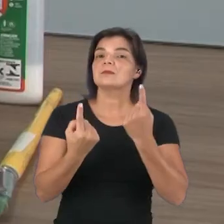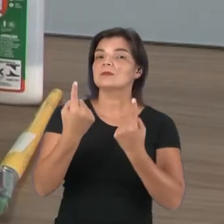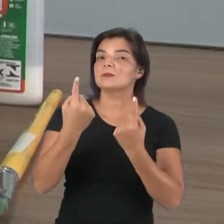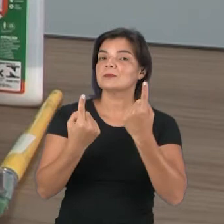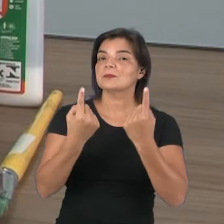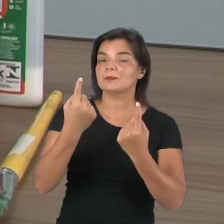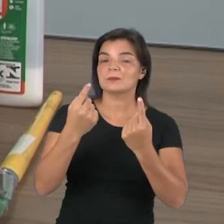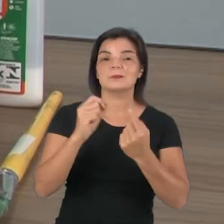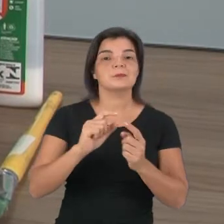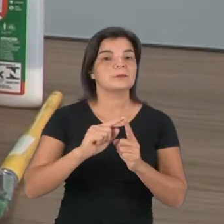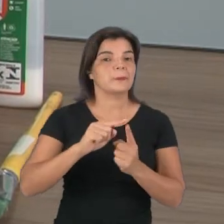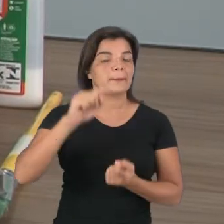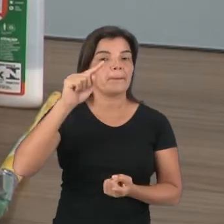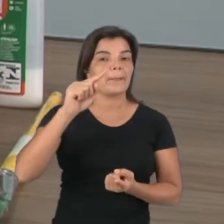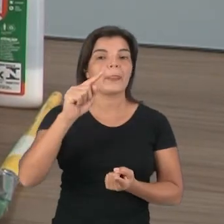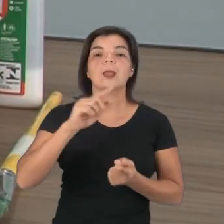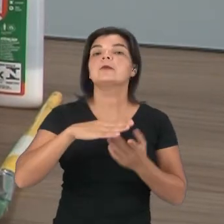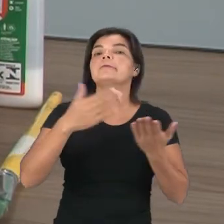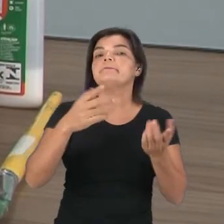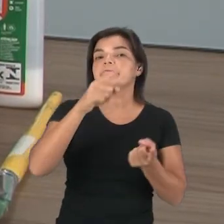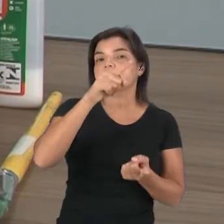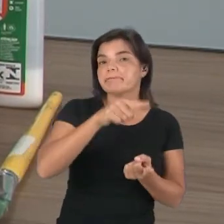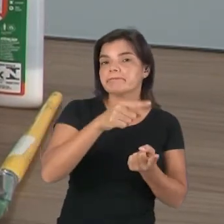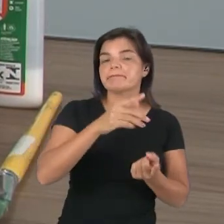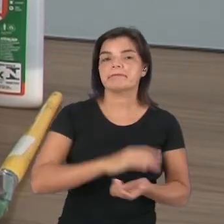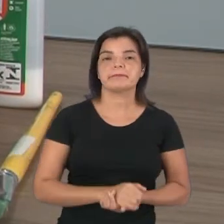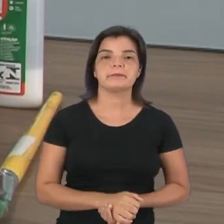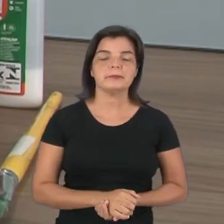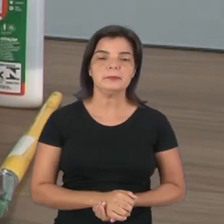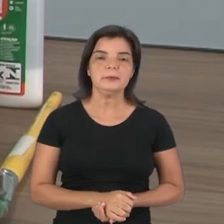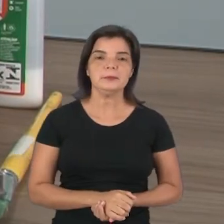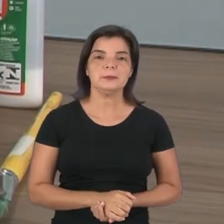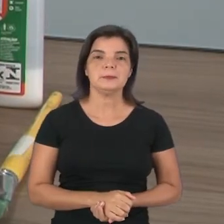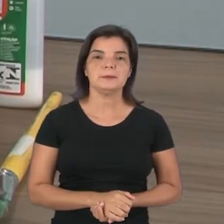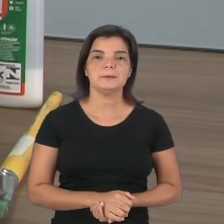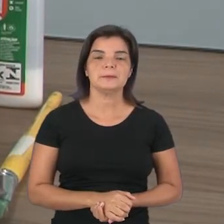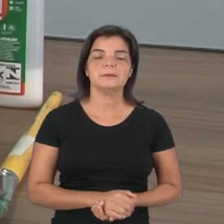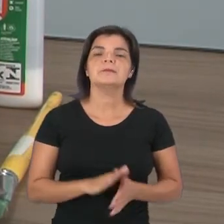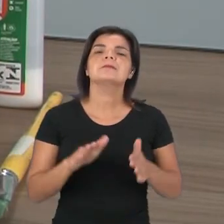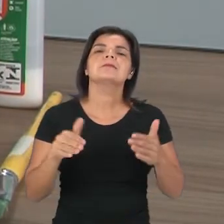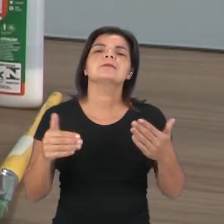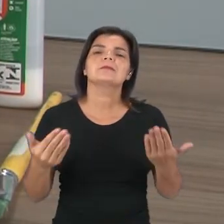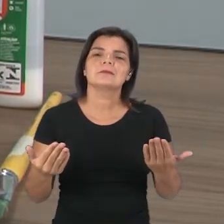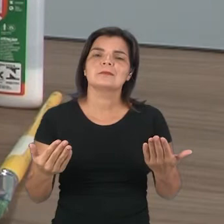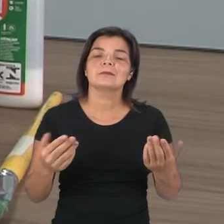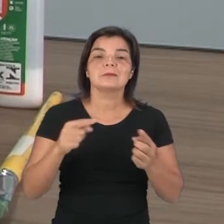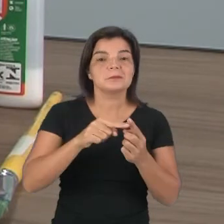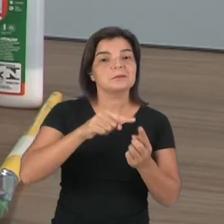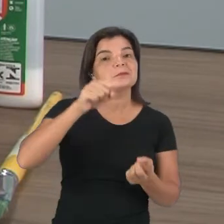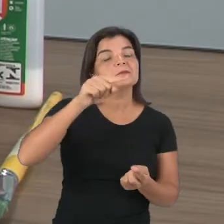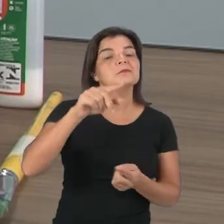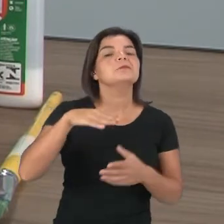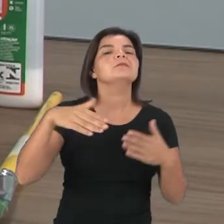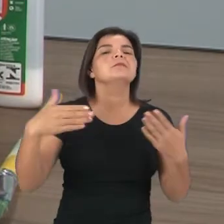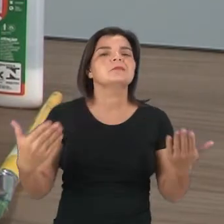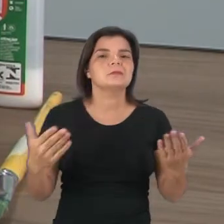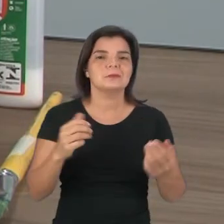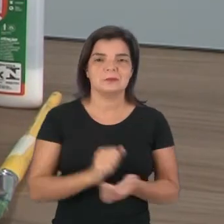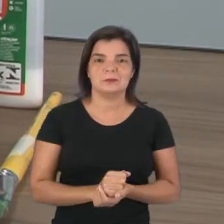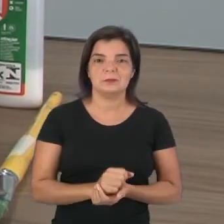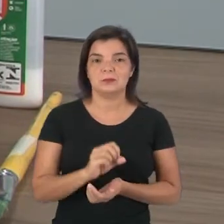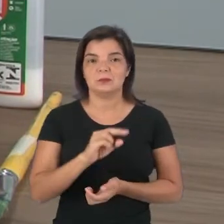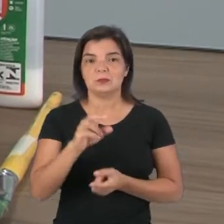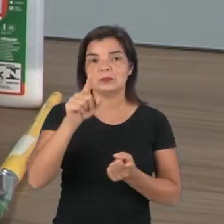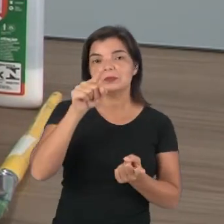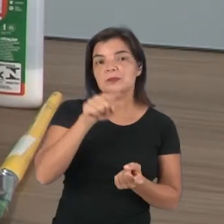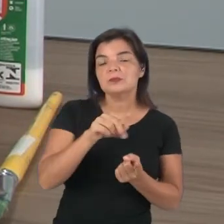é o maior e qual é o menor, certo? Qual é o maior? O caderno